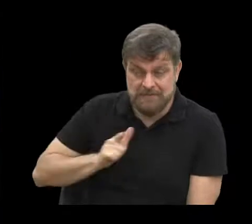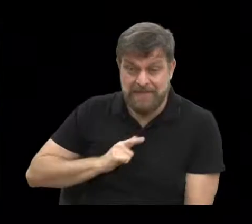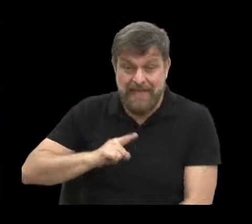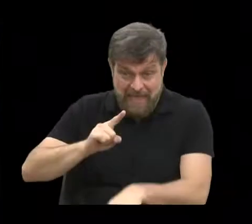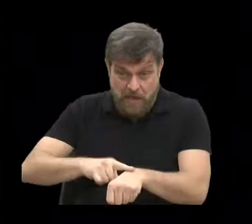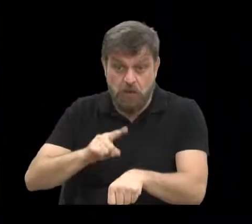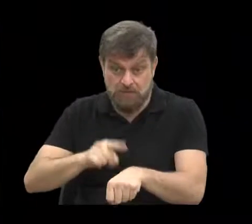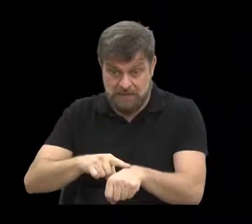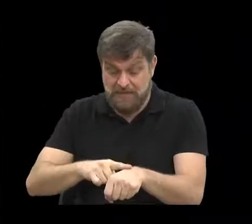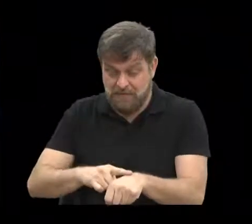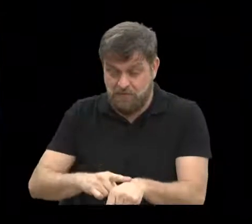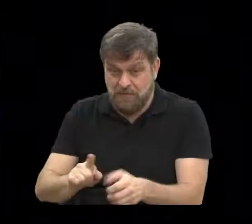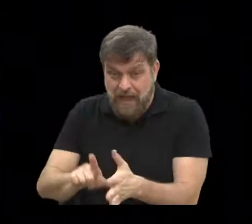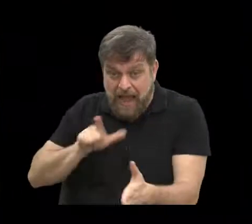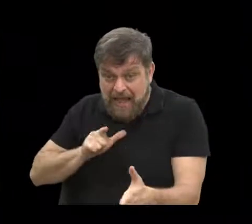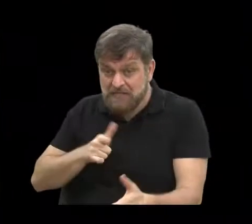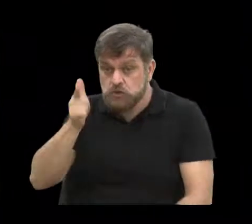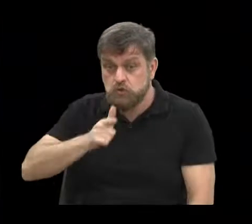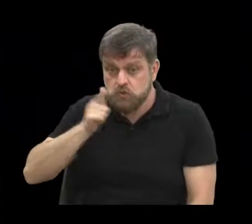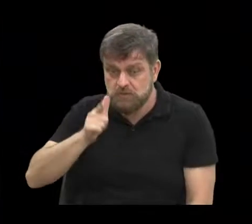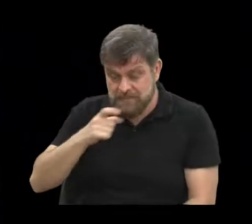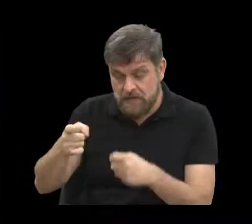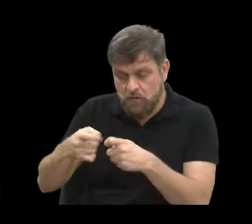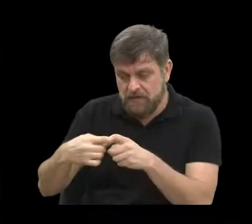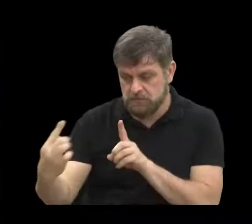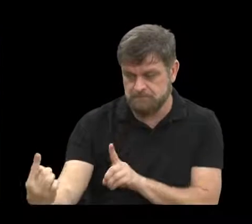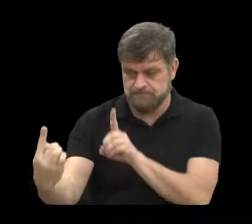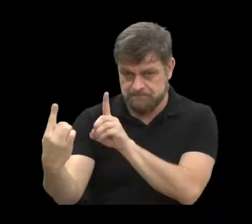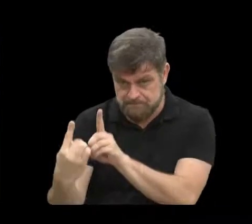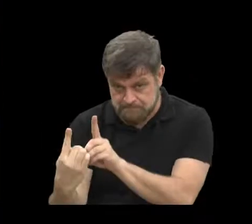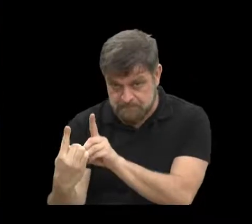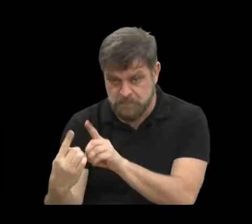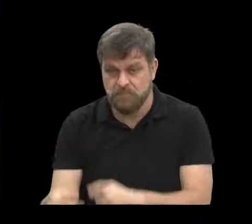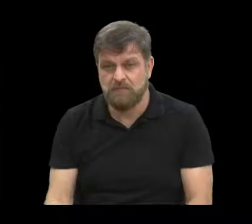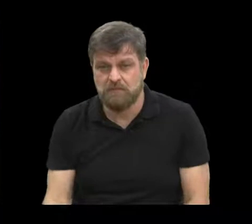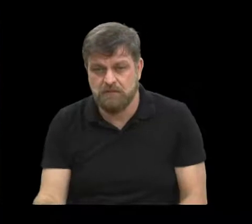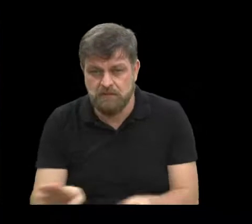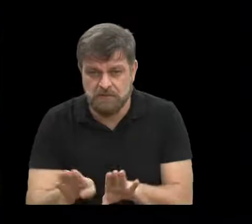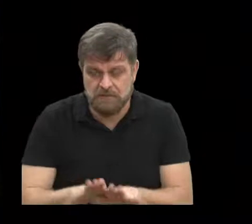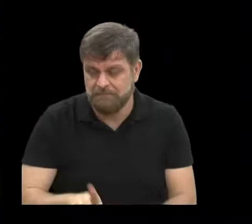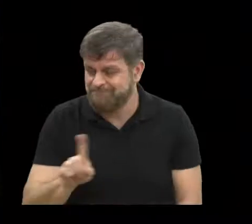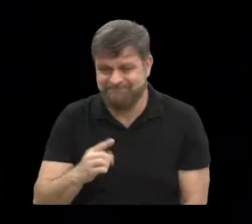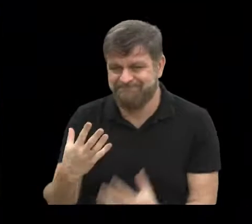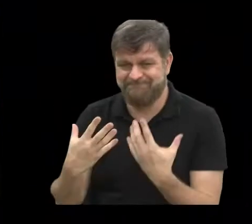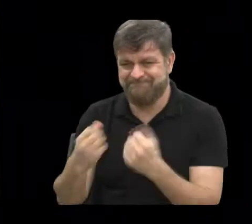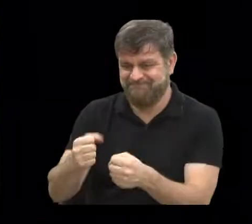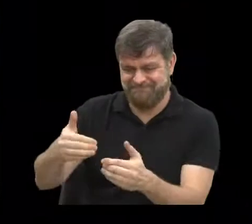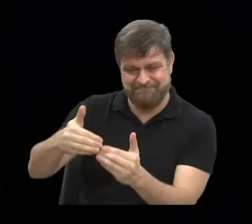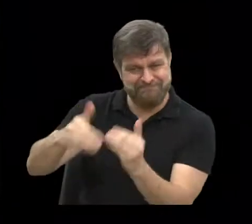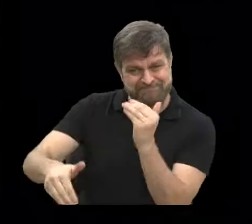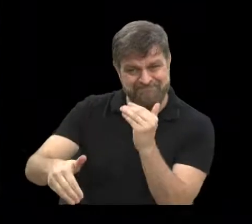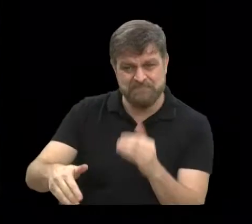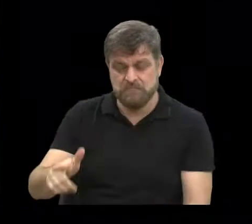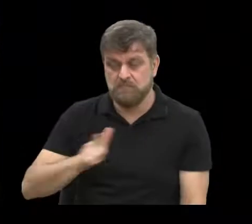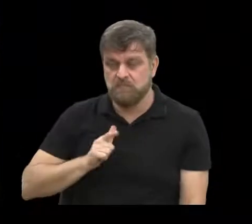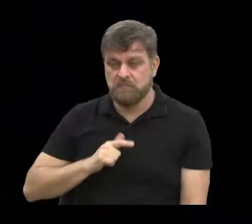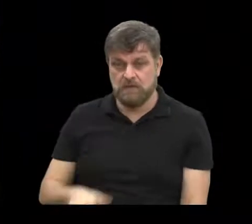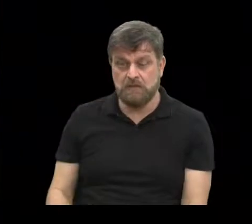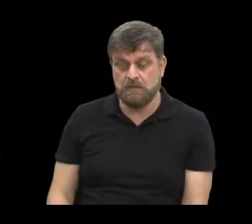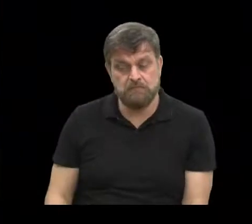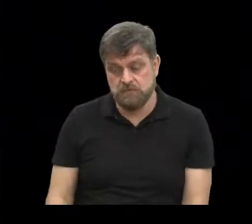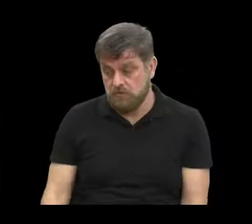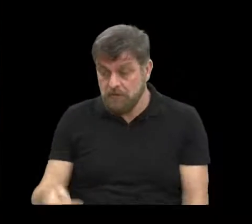de requerimento do benefício. No caso de um indeferimento, analisar as